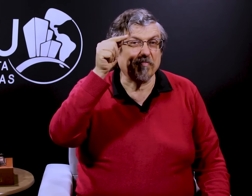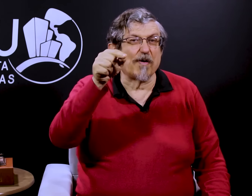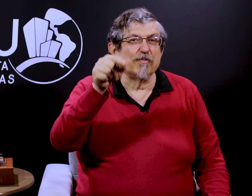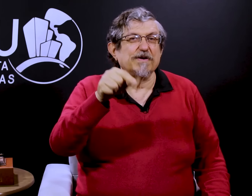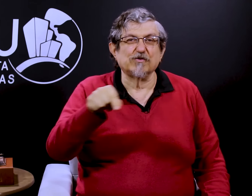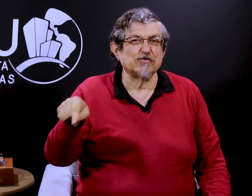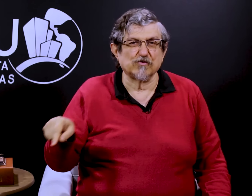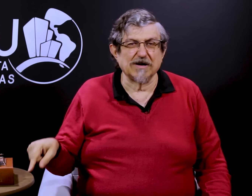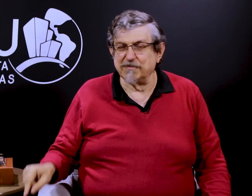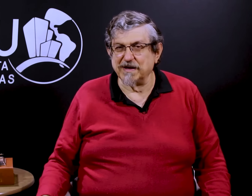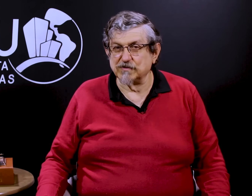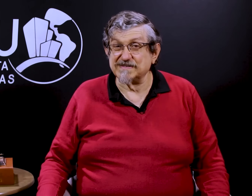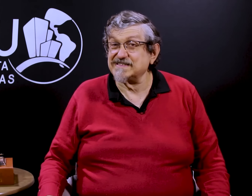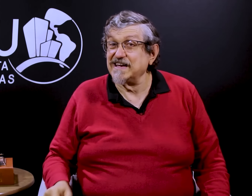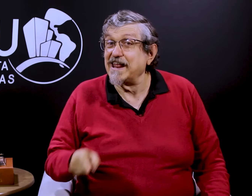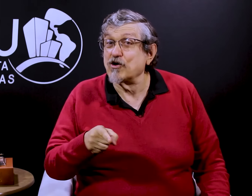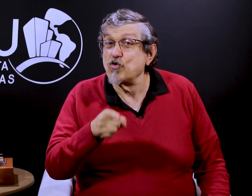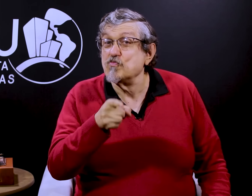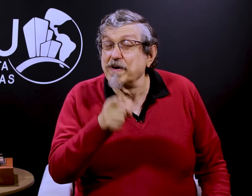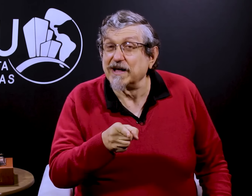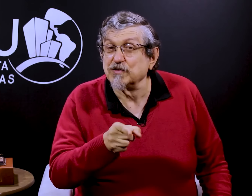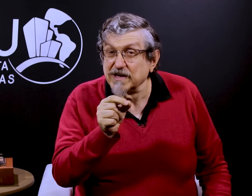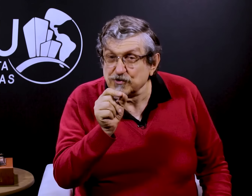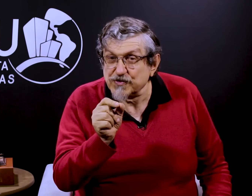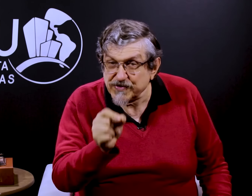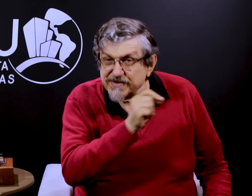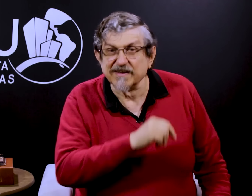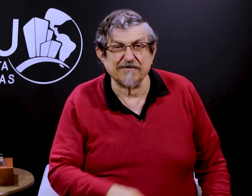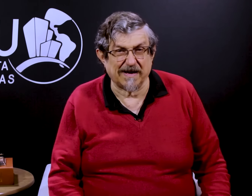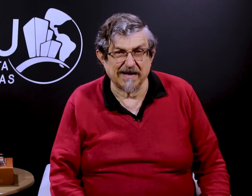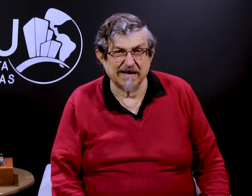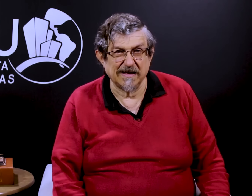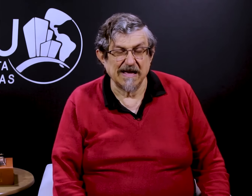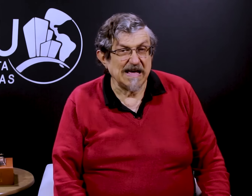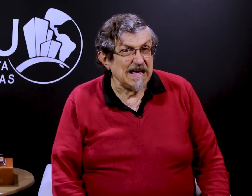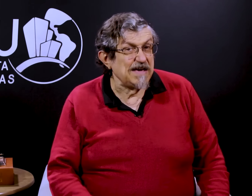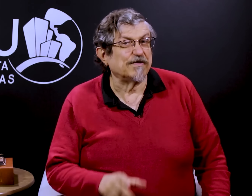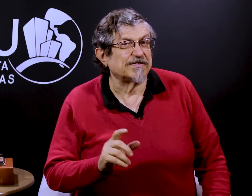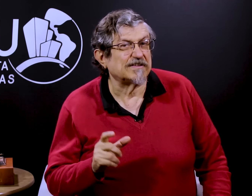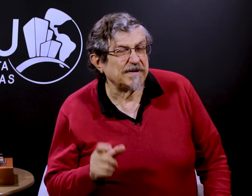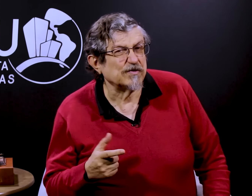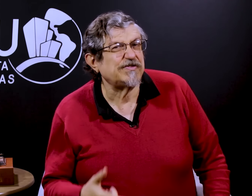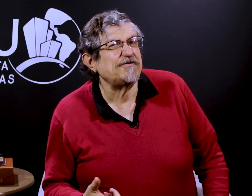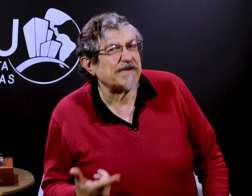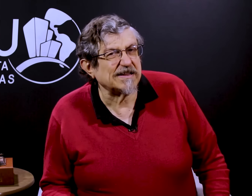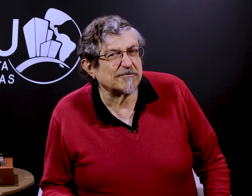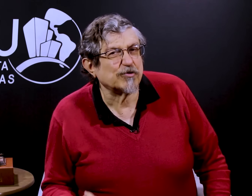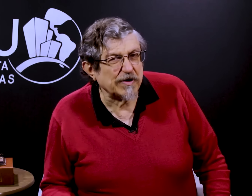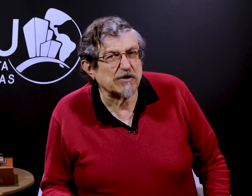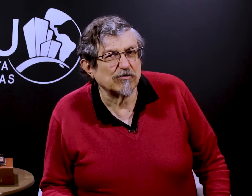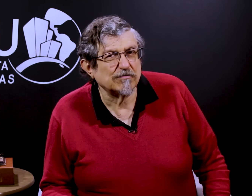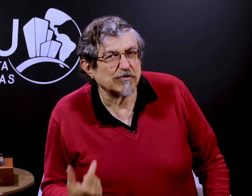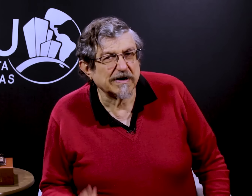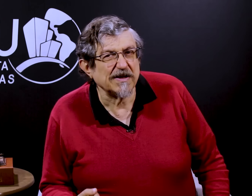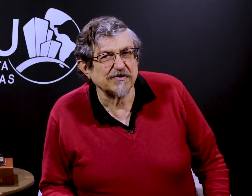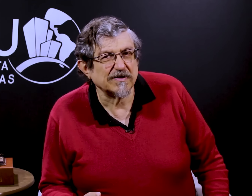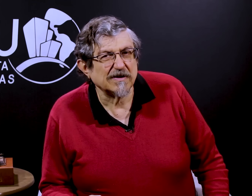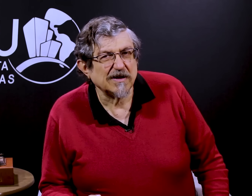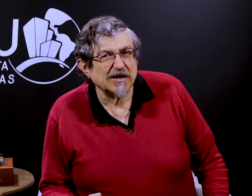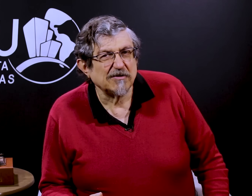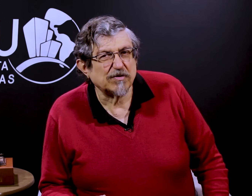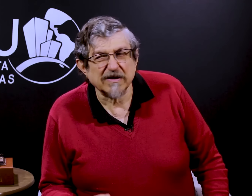um pobre num julgamento se ele é culpado porque a justiça que vale e você também não se venda pro rico pro